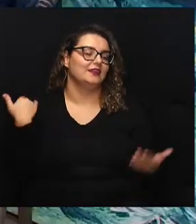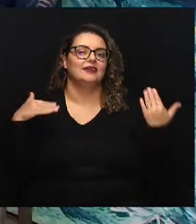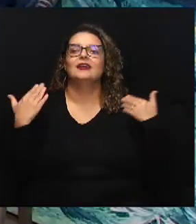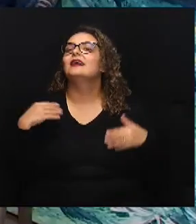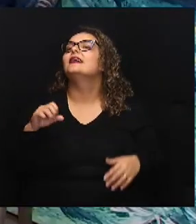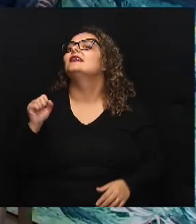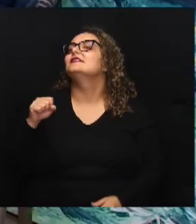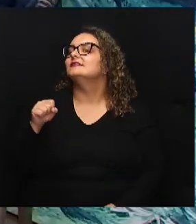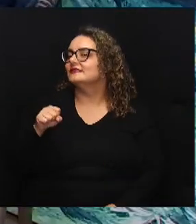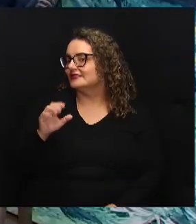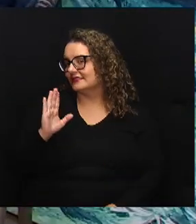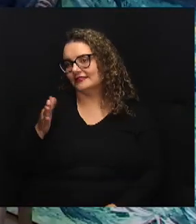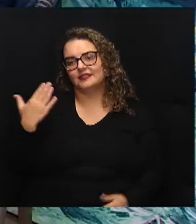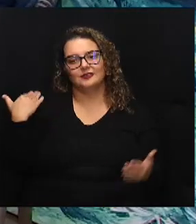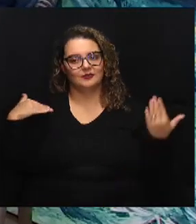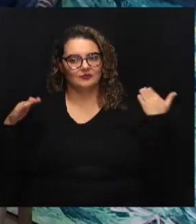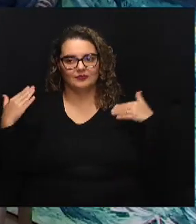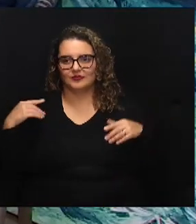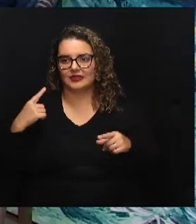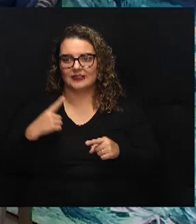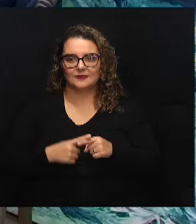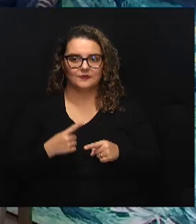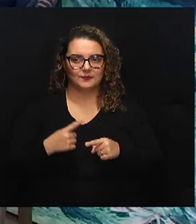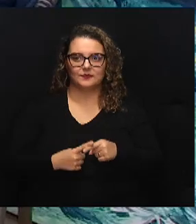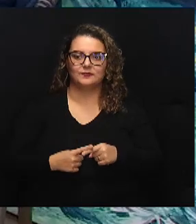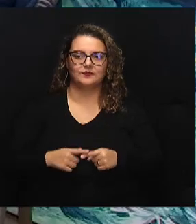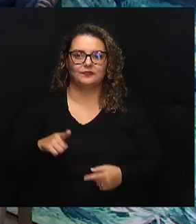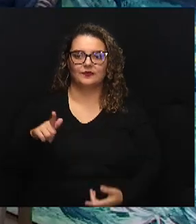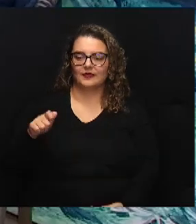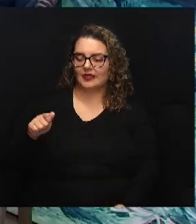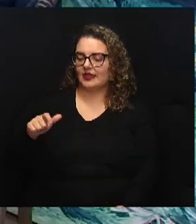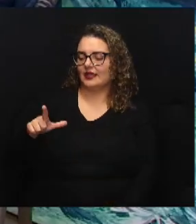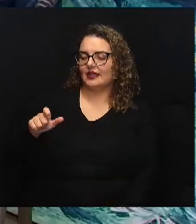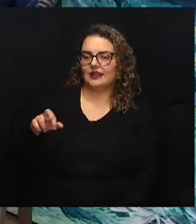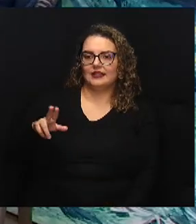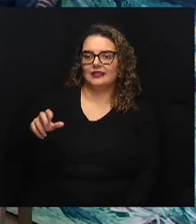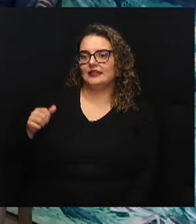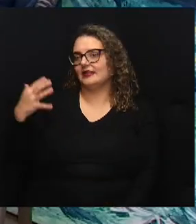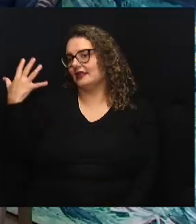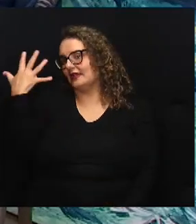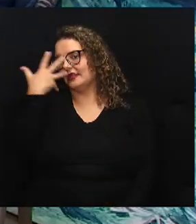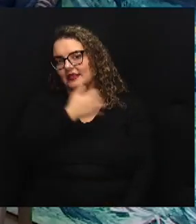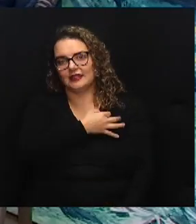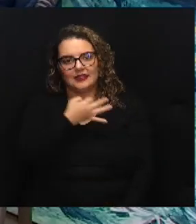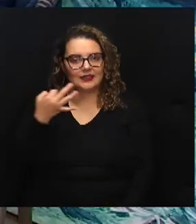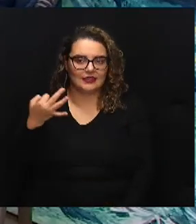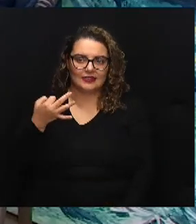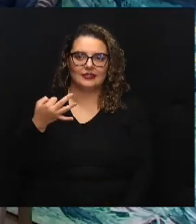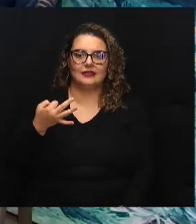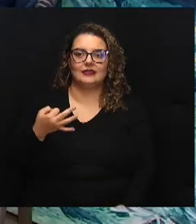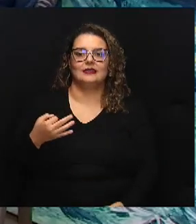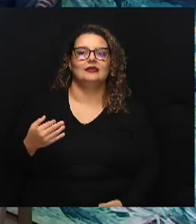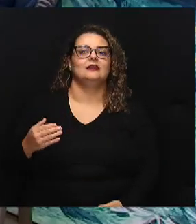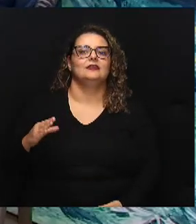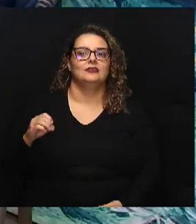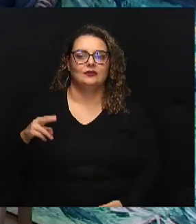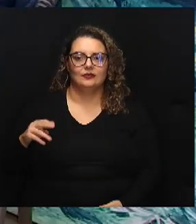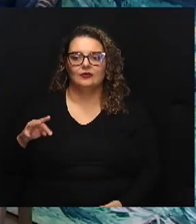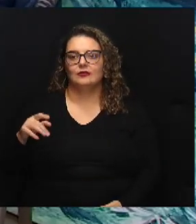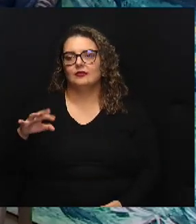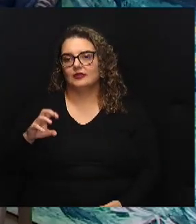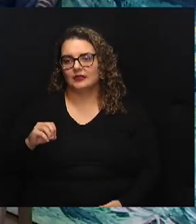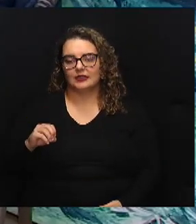Lindo, ali já é um passeio, porque a galeria é linda. É linda, de concreto e